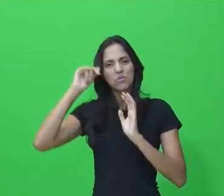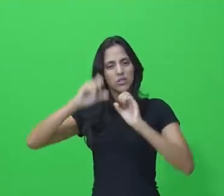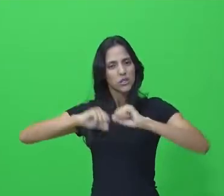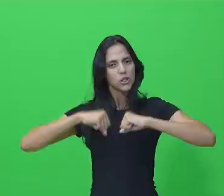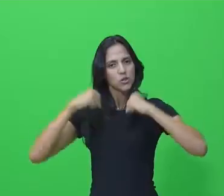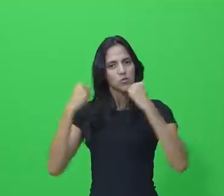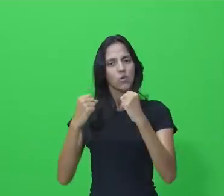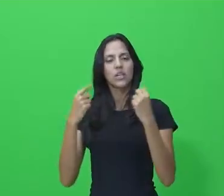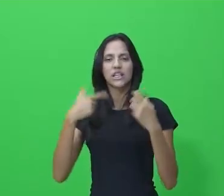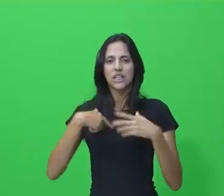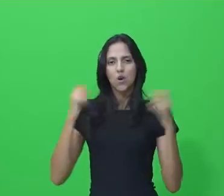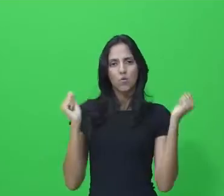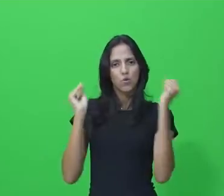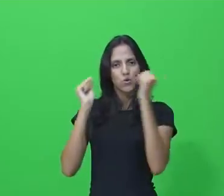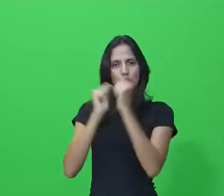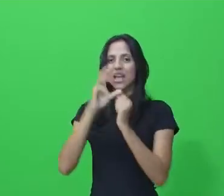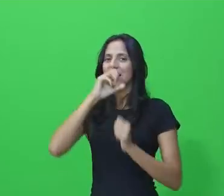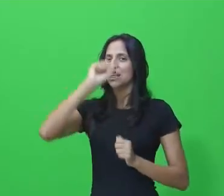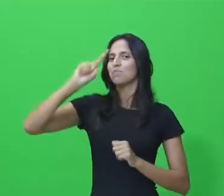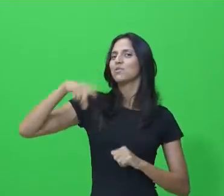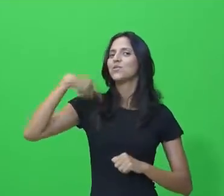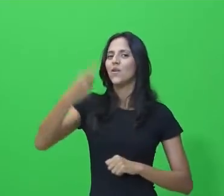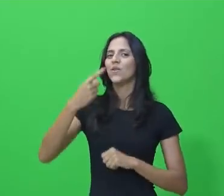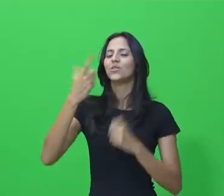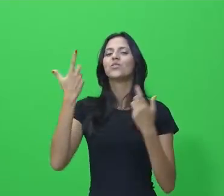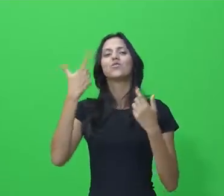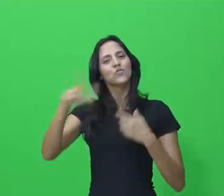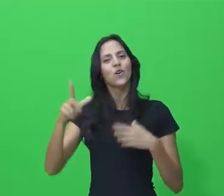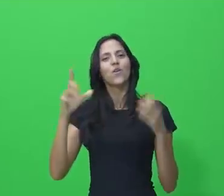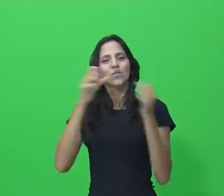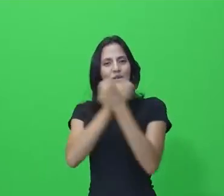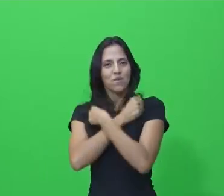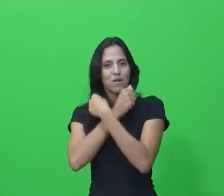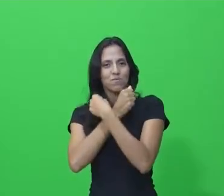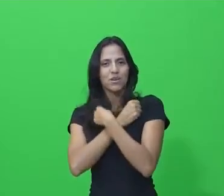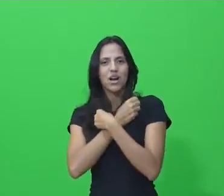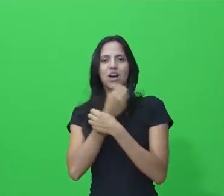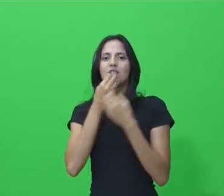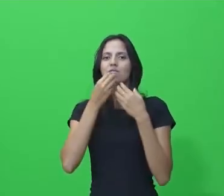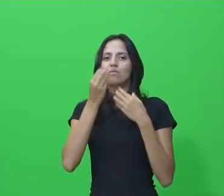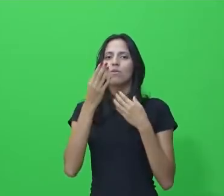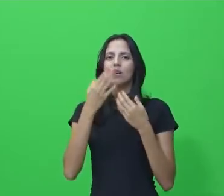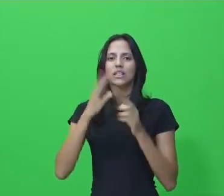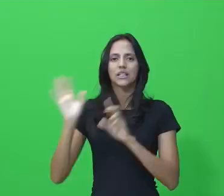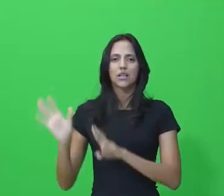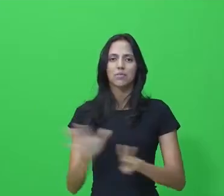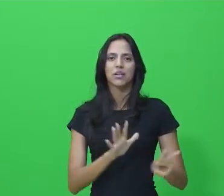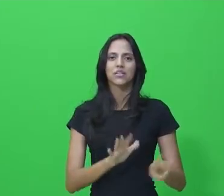e eu tô contigo e sábado tem mais. Um grande abraço e um bom resto de semana.